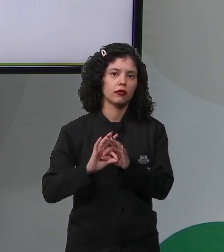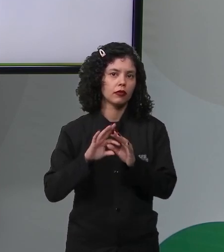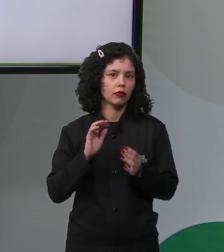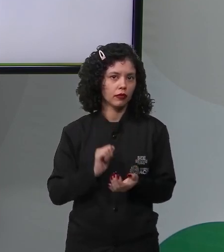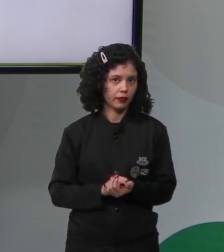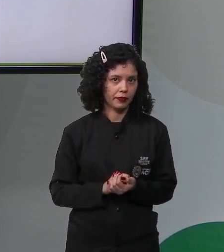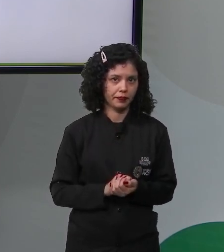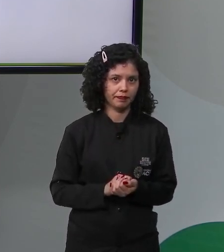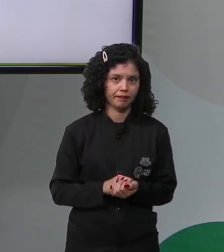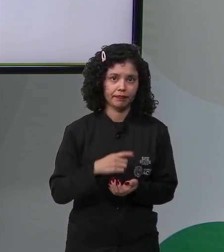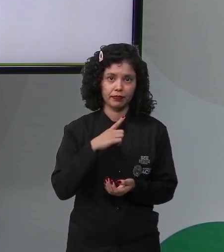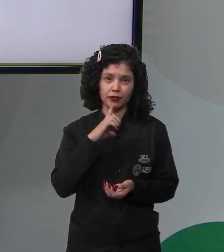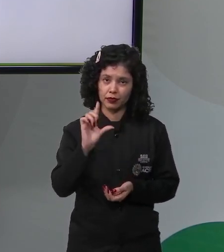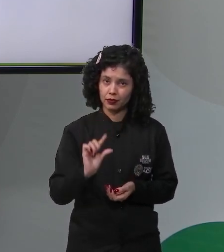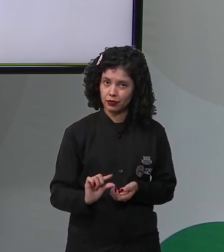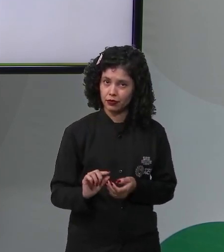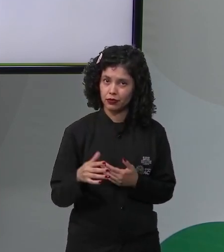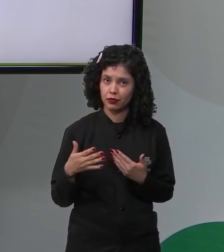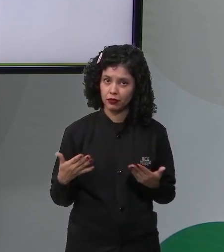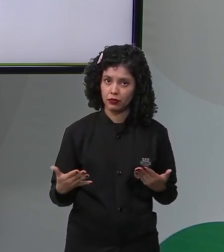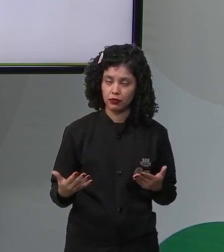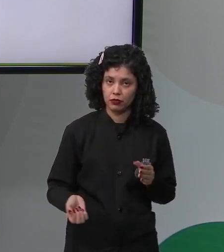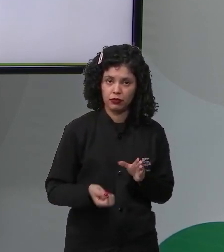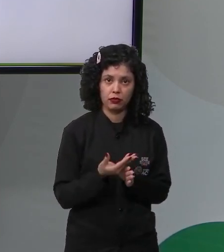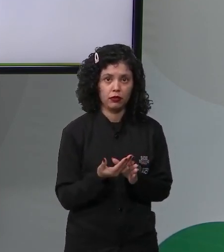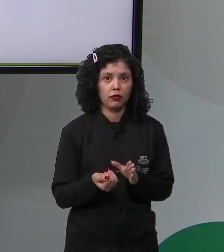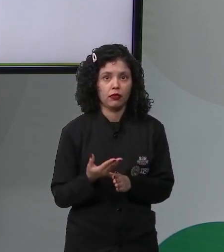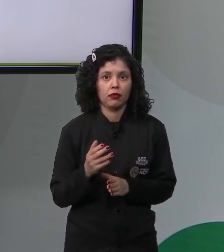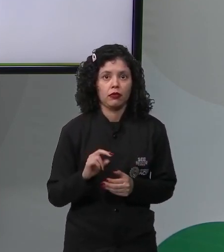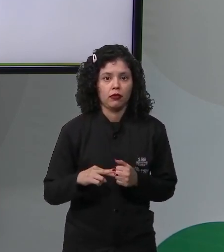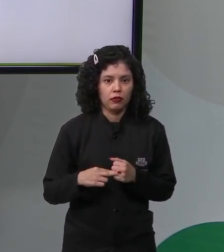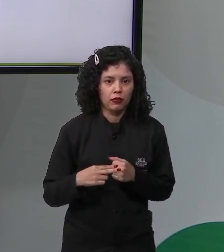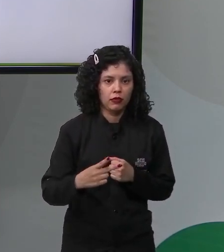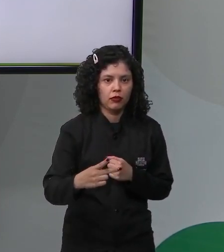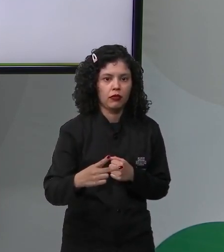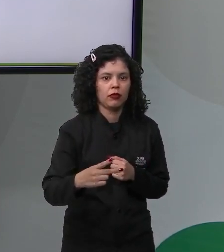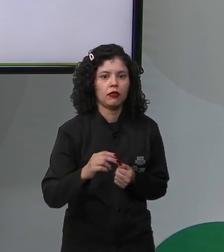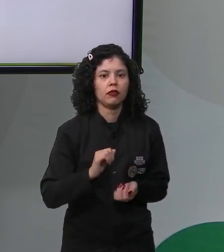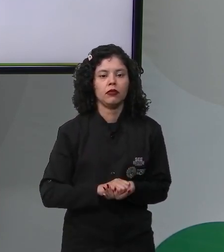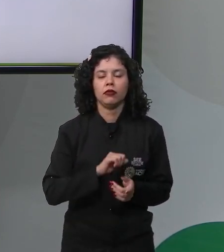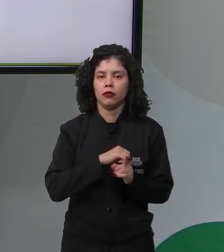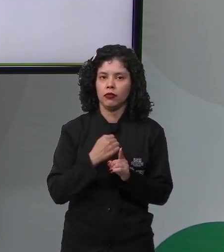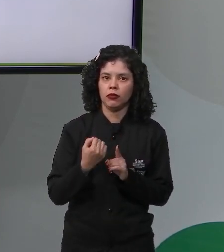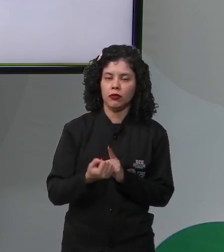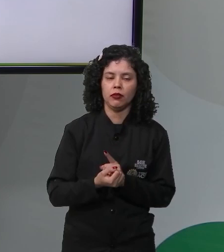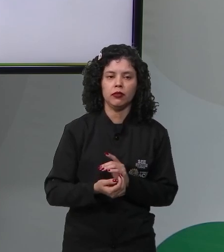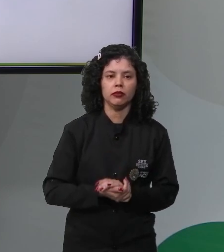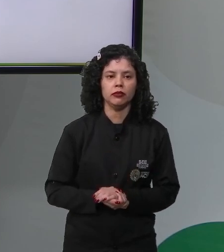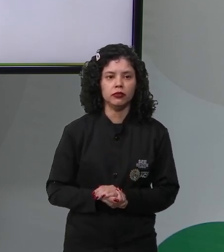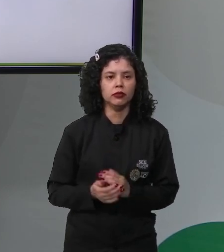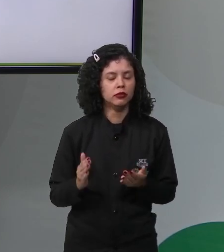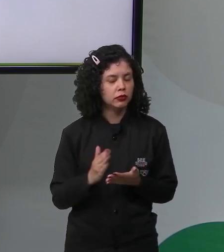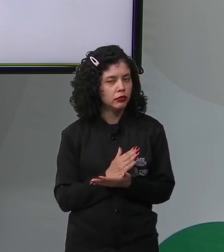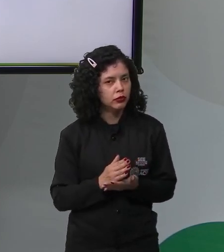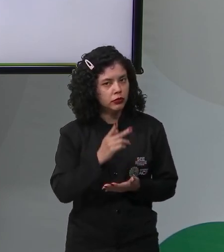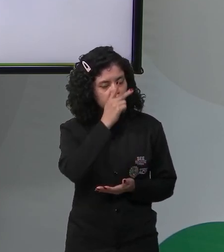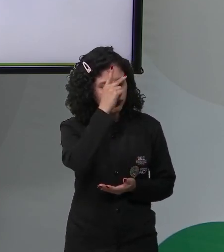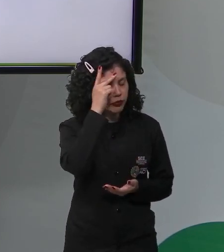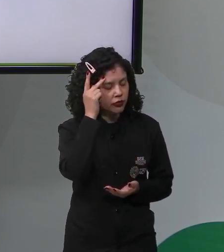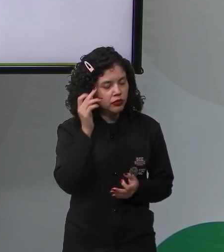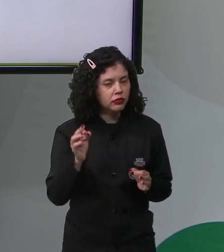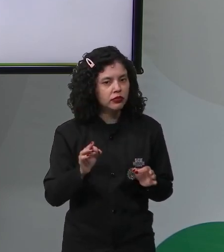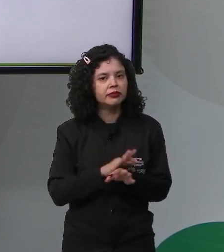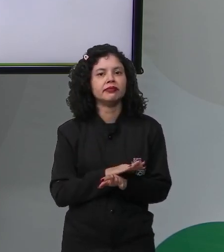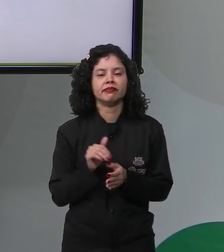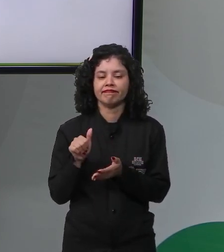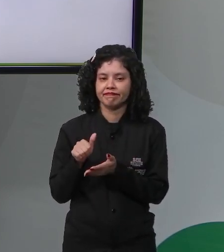é fragilizada, isso vai gerando consequências na sociedade. Algumas pessoas elas acabam